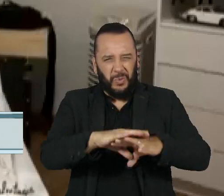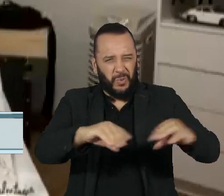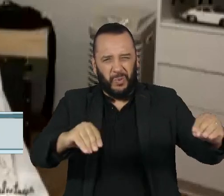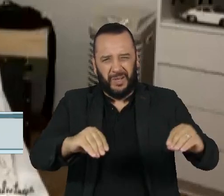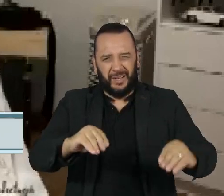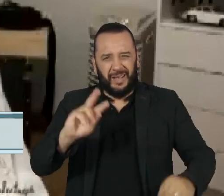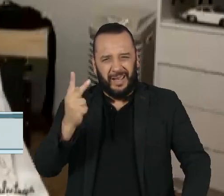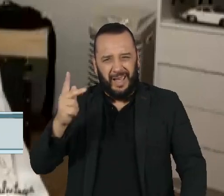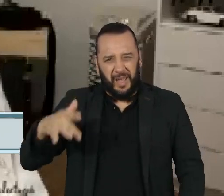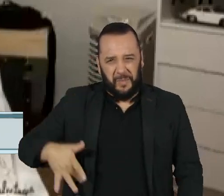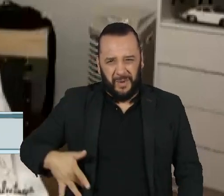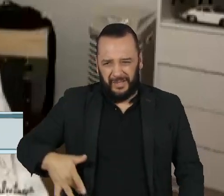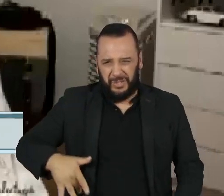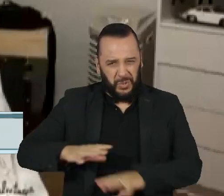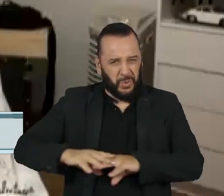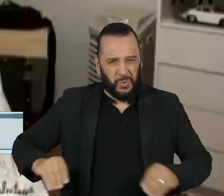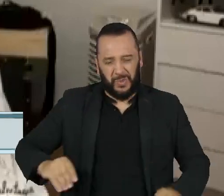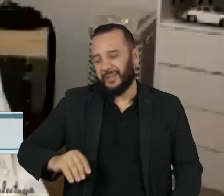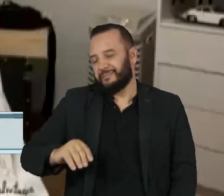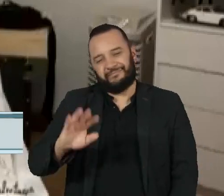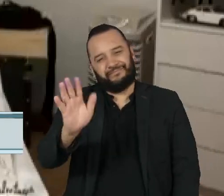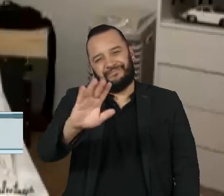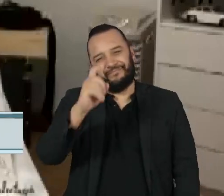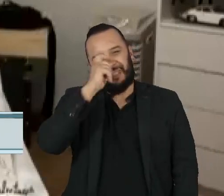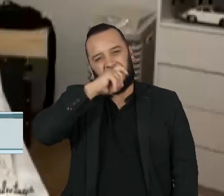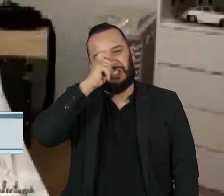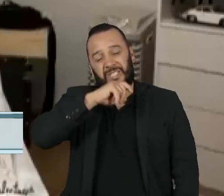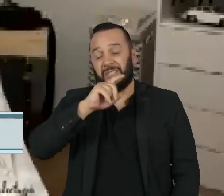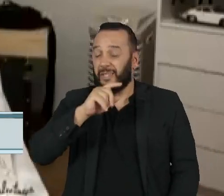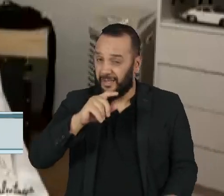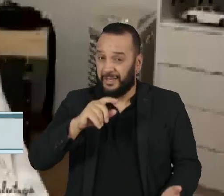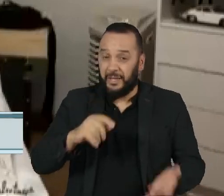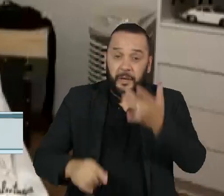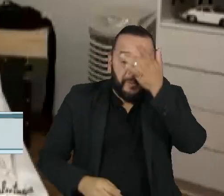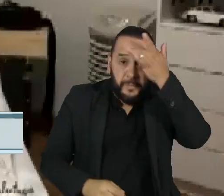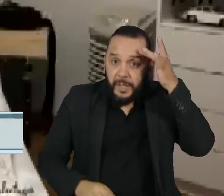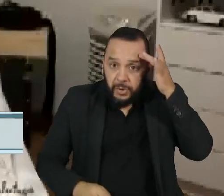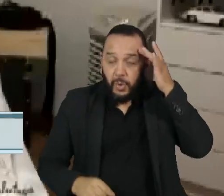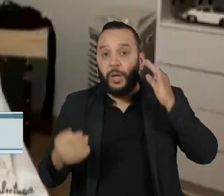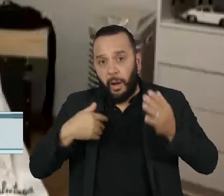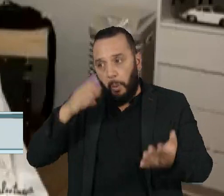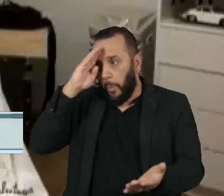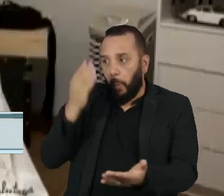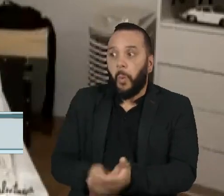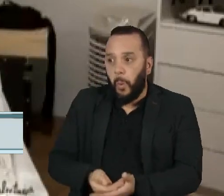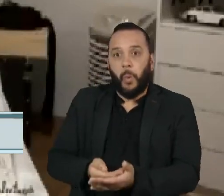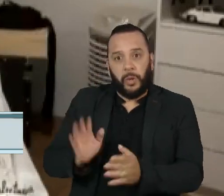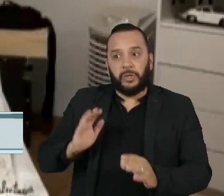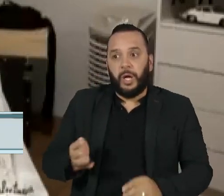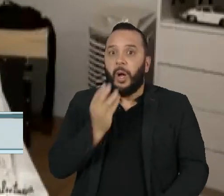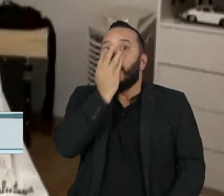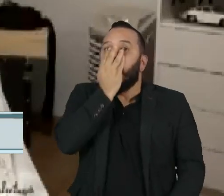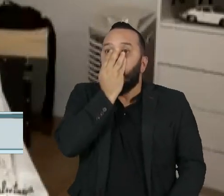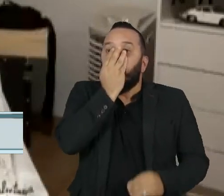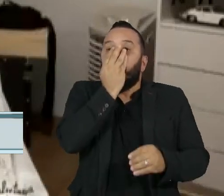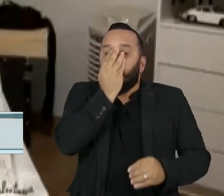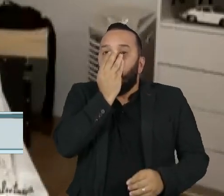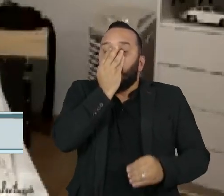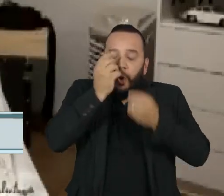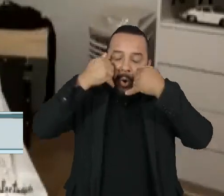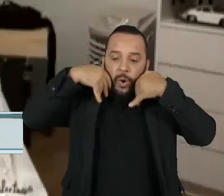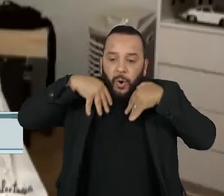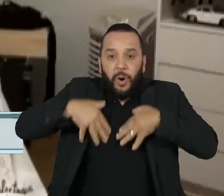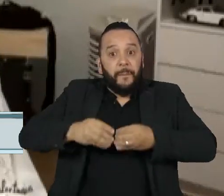hepatite C. E isso é um risco muito grande, porque pessoas, ao serem levadas a pensar dessa forma, podem retardar o